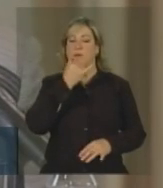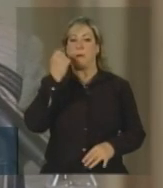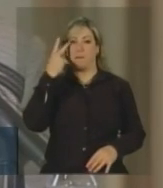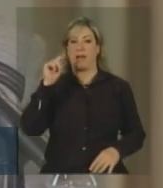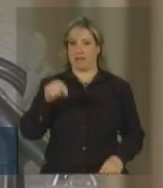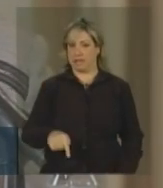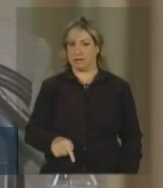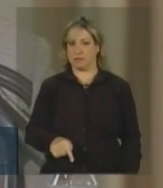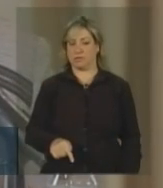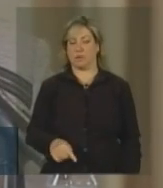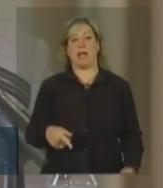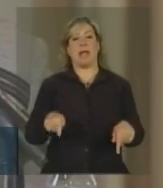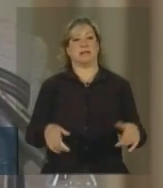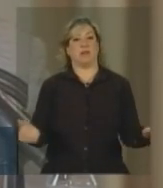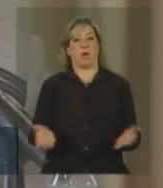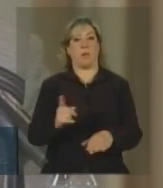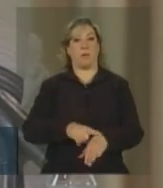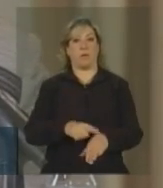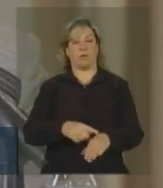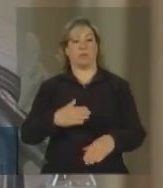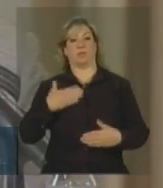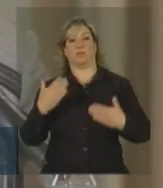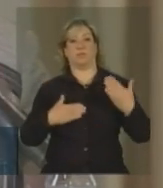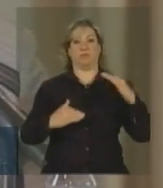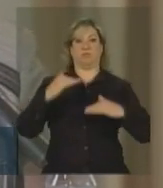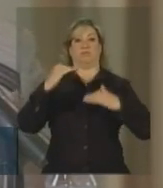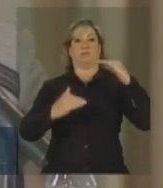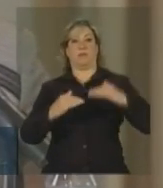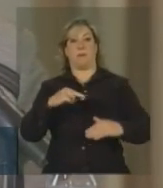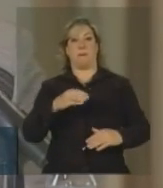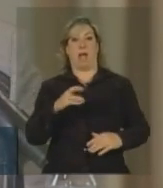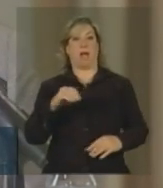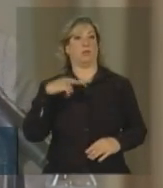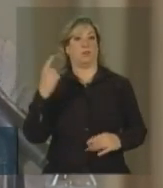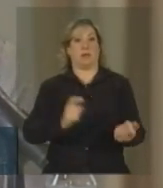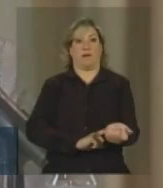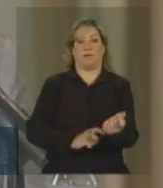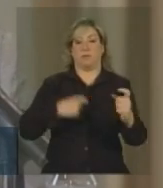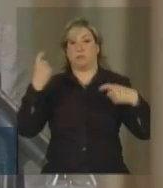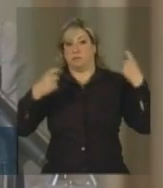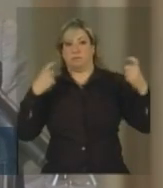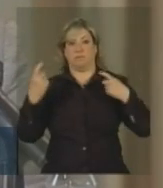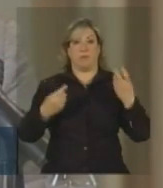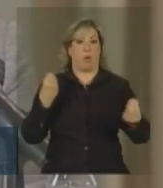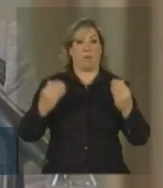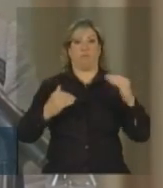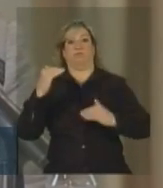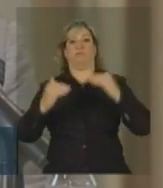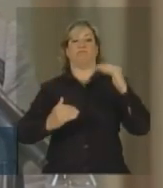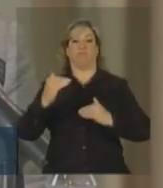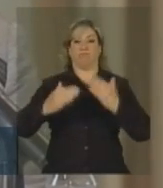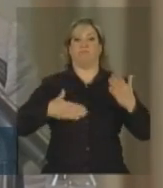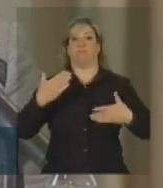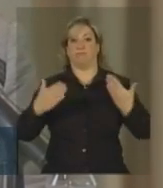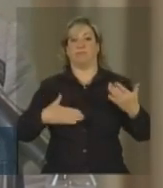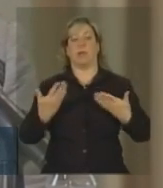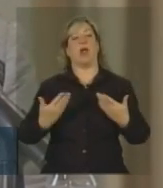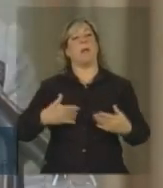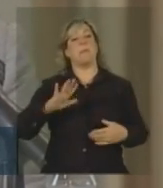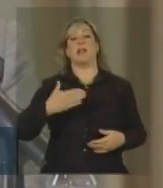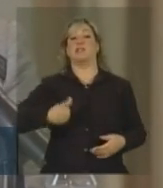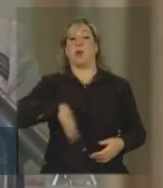momento, que é um momento de volatilidade dos mercados, de nervosismo dos mercados, a nossa atitude é de calma,